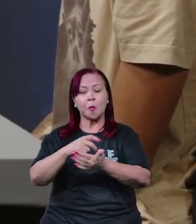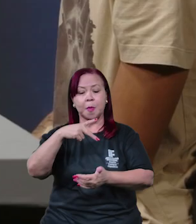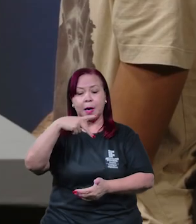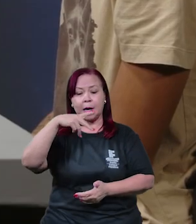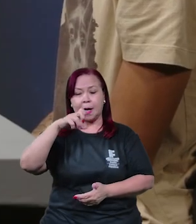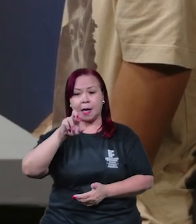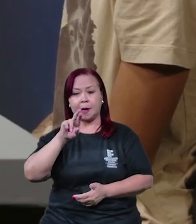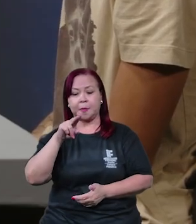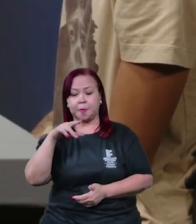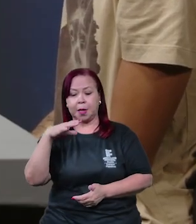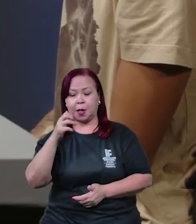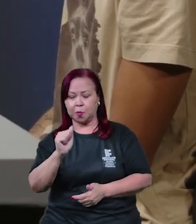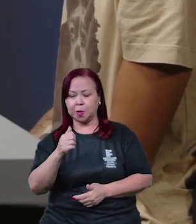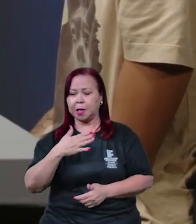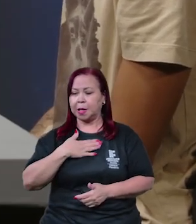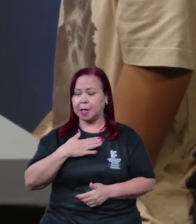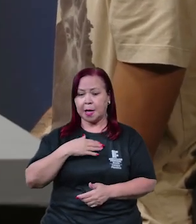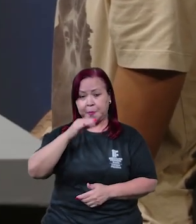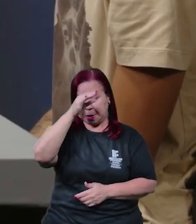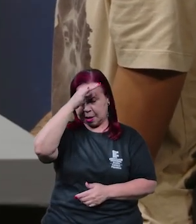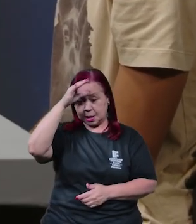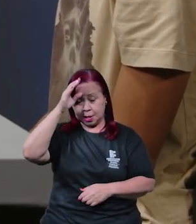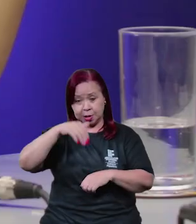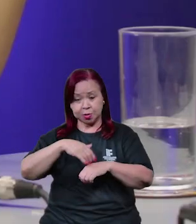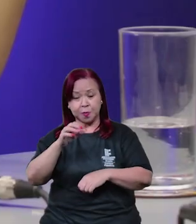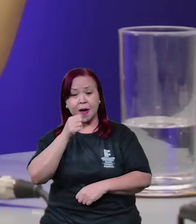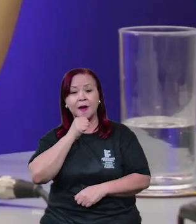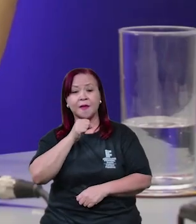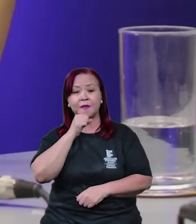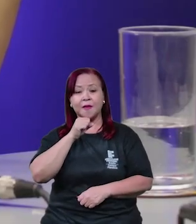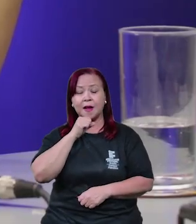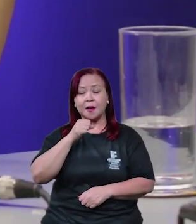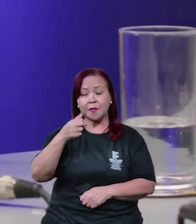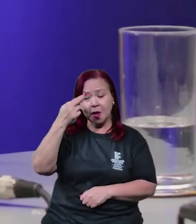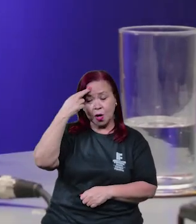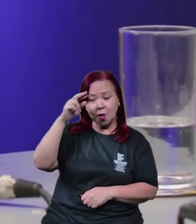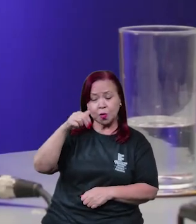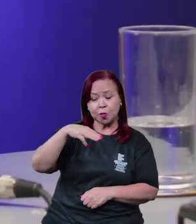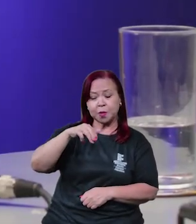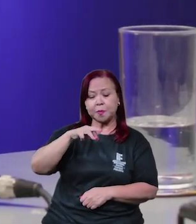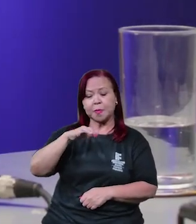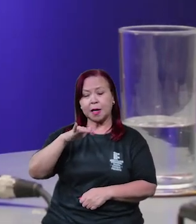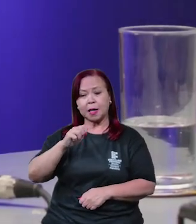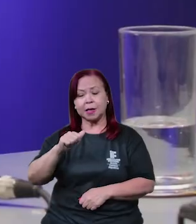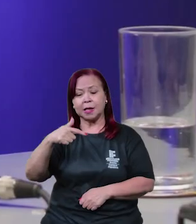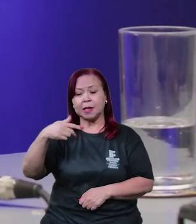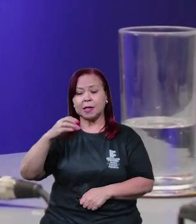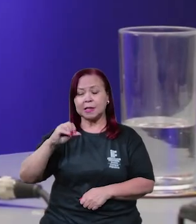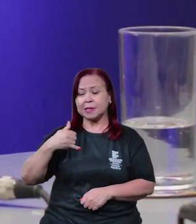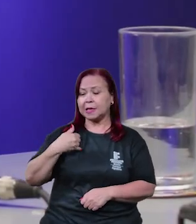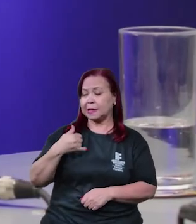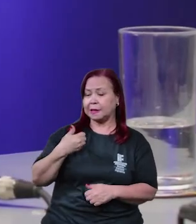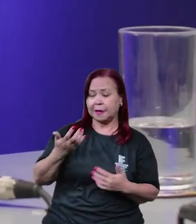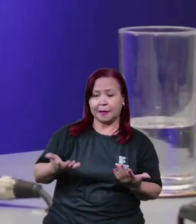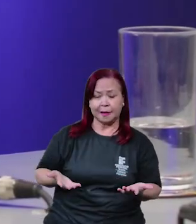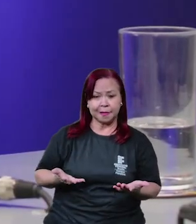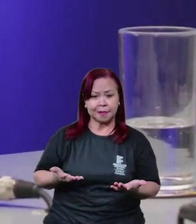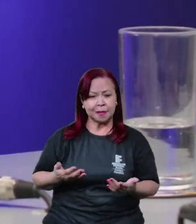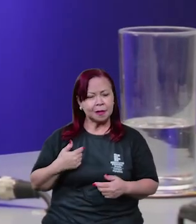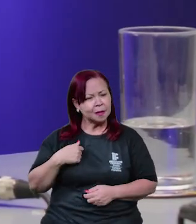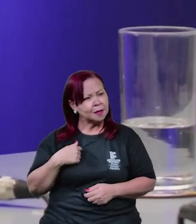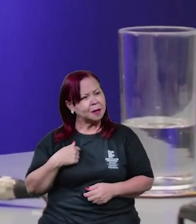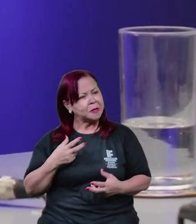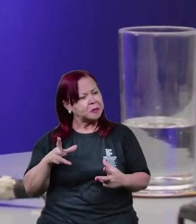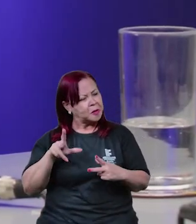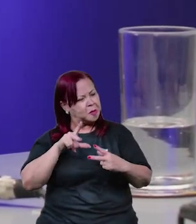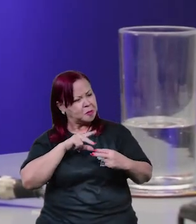eu tinha a minha cliente mais velha, foi a Dona Maria, de 70 anos. E ela falava, tipo, nossa, eu tava dando bole, né, menina? Você ia lá pra casa há